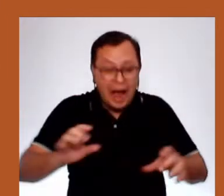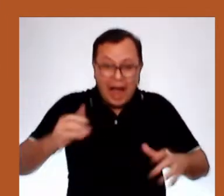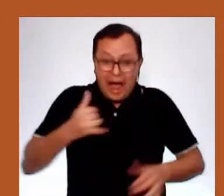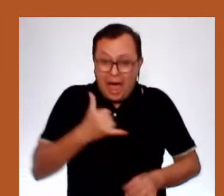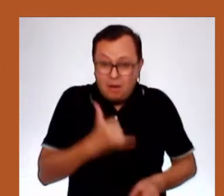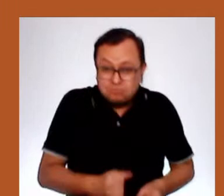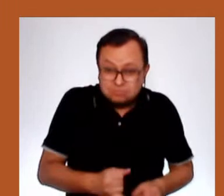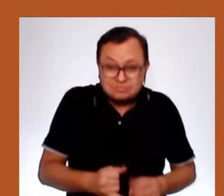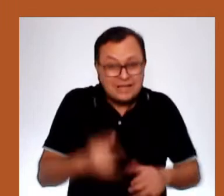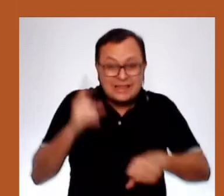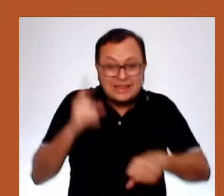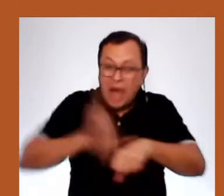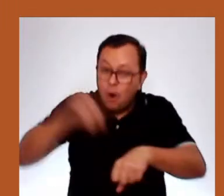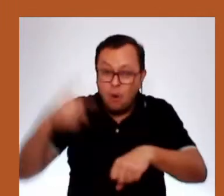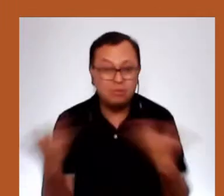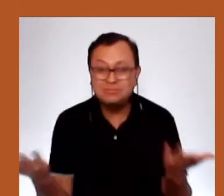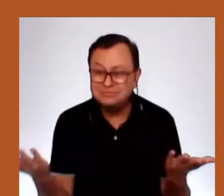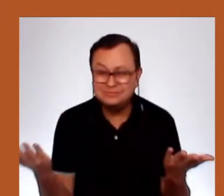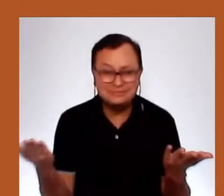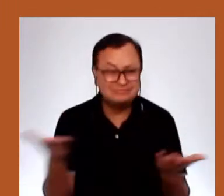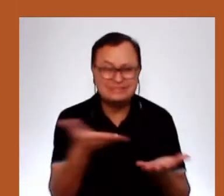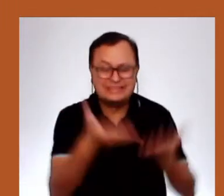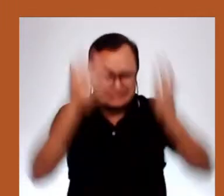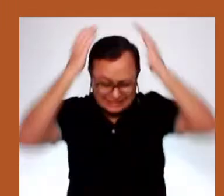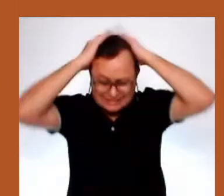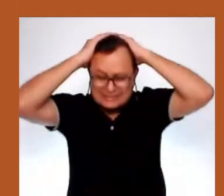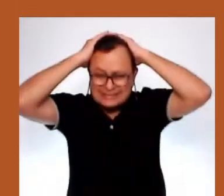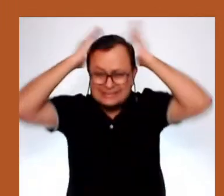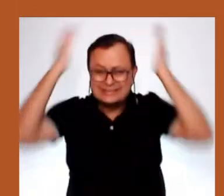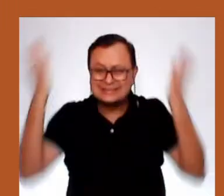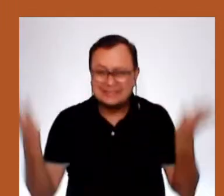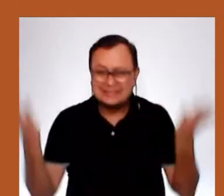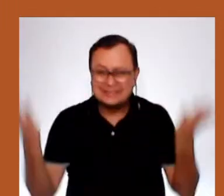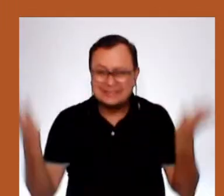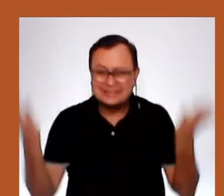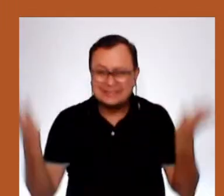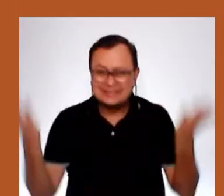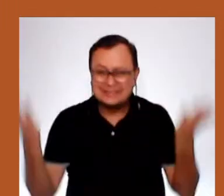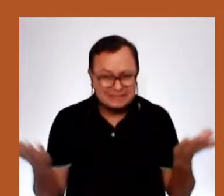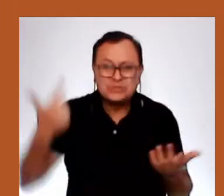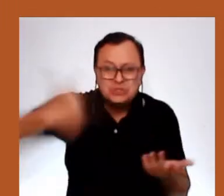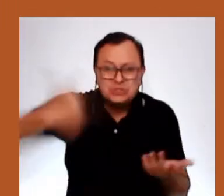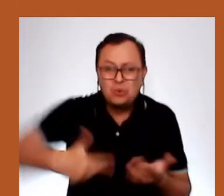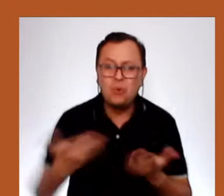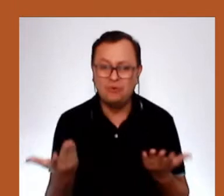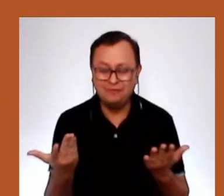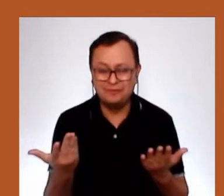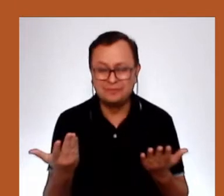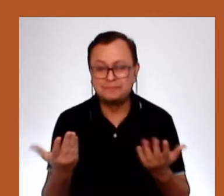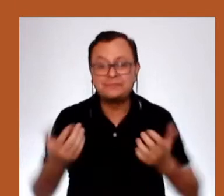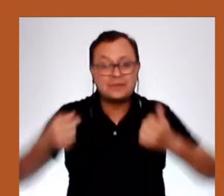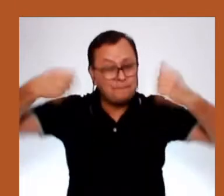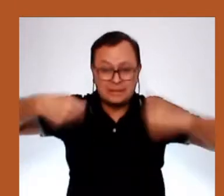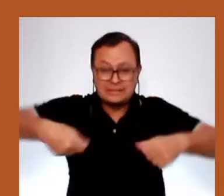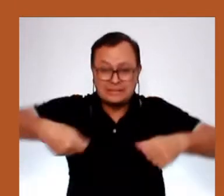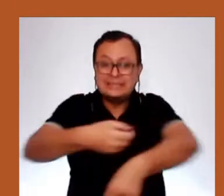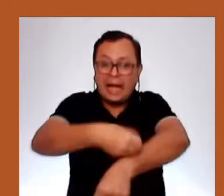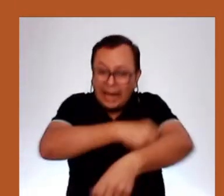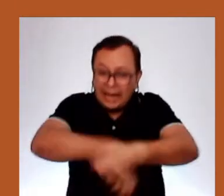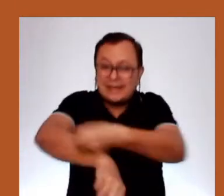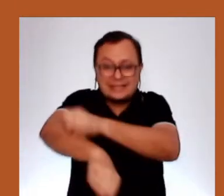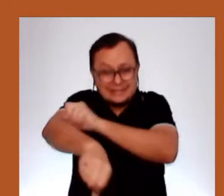o banhinho, tudo bonitinho, acaba de trocar, falta tudo de novo. E ter a disposição interna